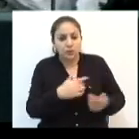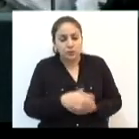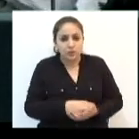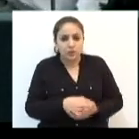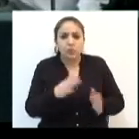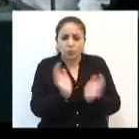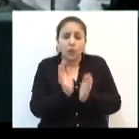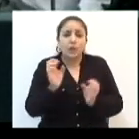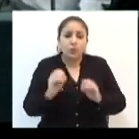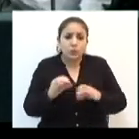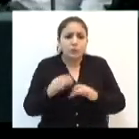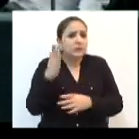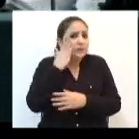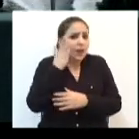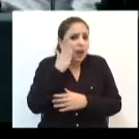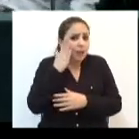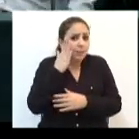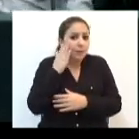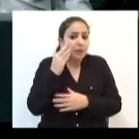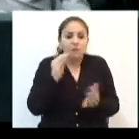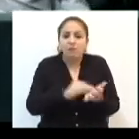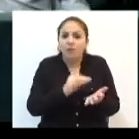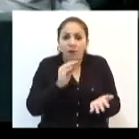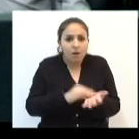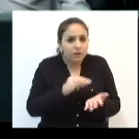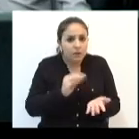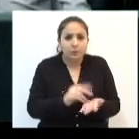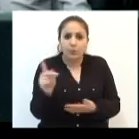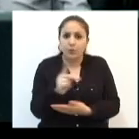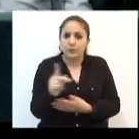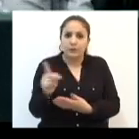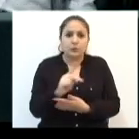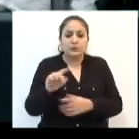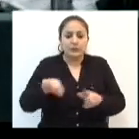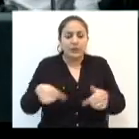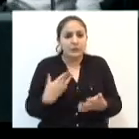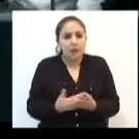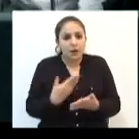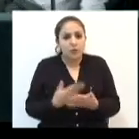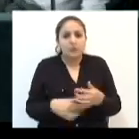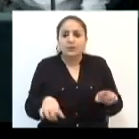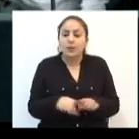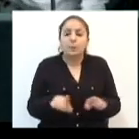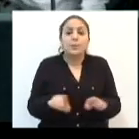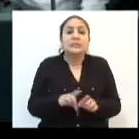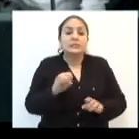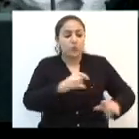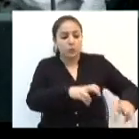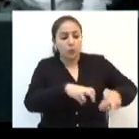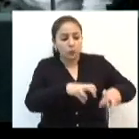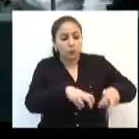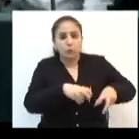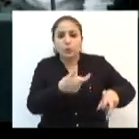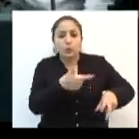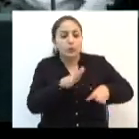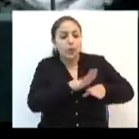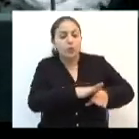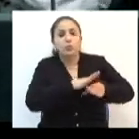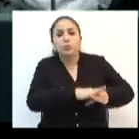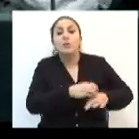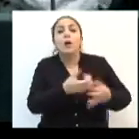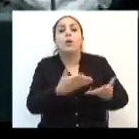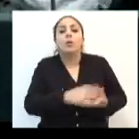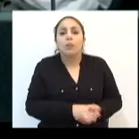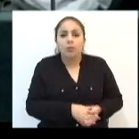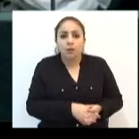sabem muito bem o que faz falta um professor na sala de aula. O agricultor lá no campo, sem assistência, vai aonde, gente? Vai ir para a